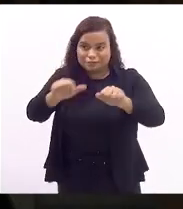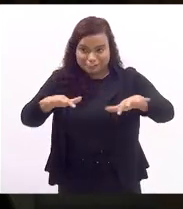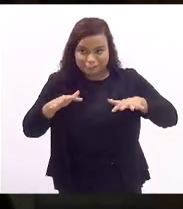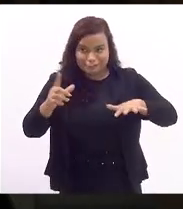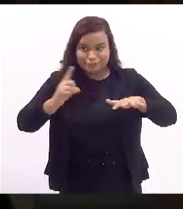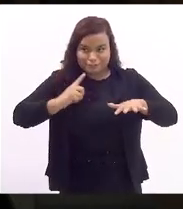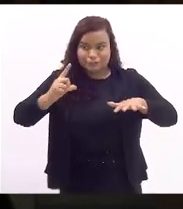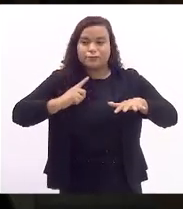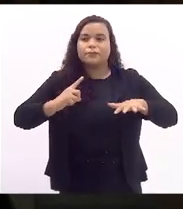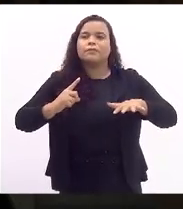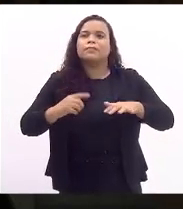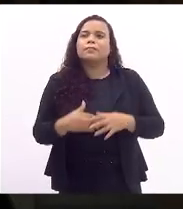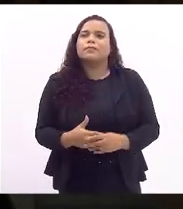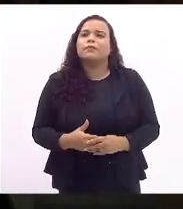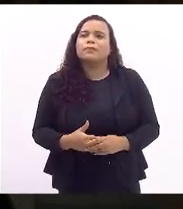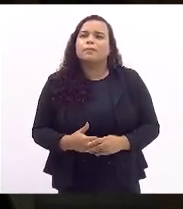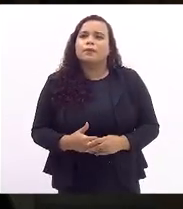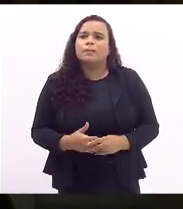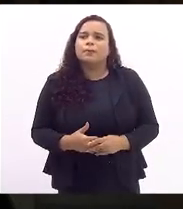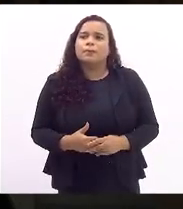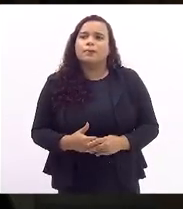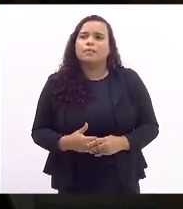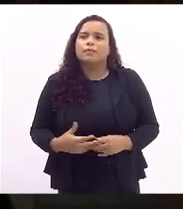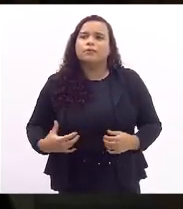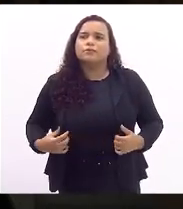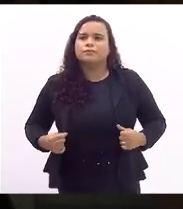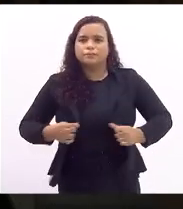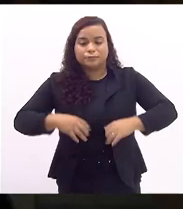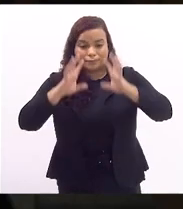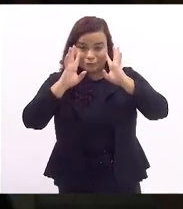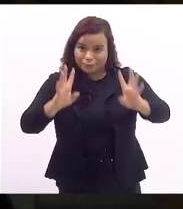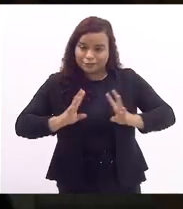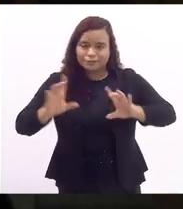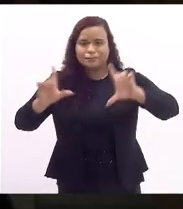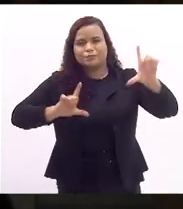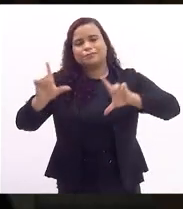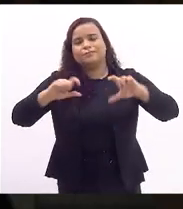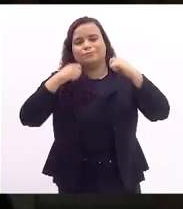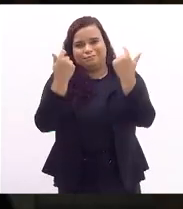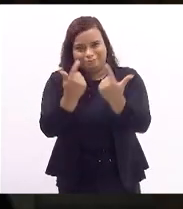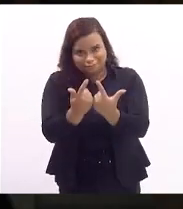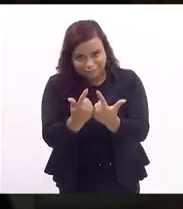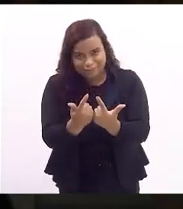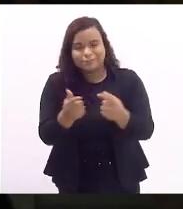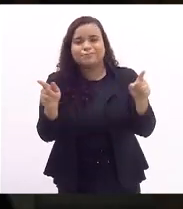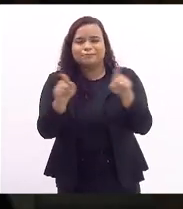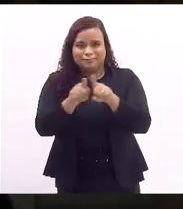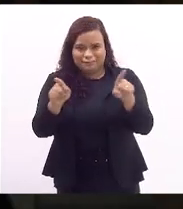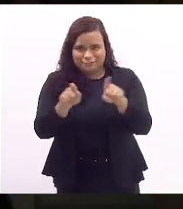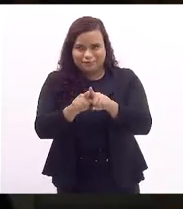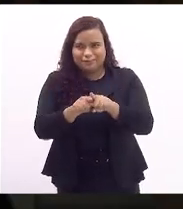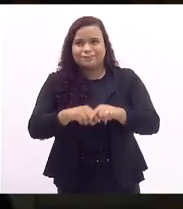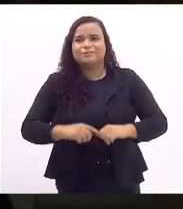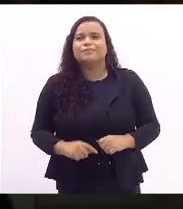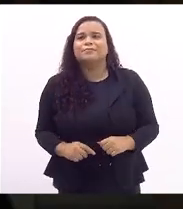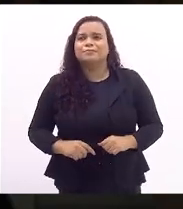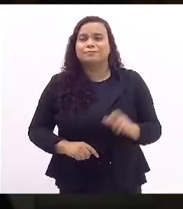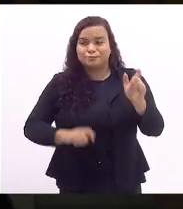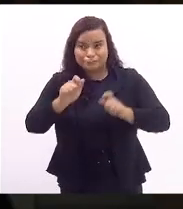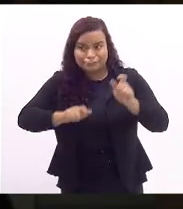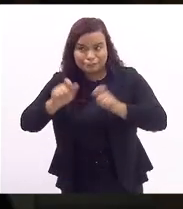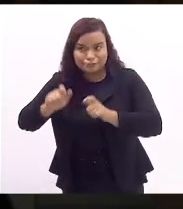Plenário os senhores ouvintes da TV alerj Olá senhores